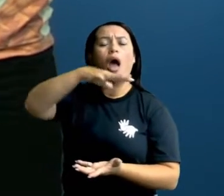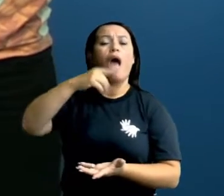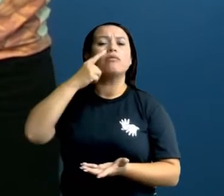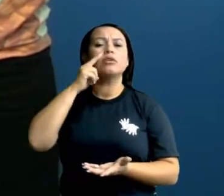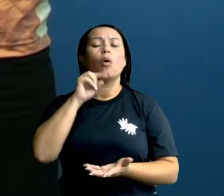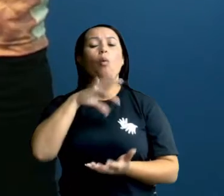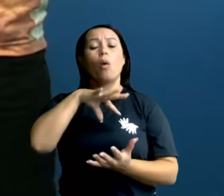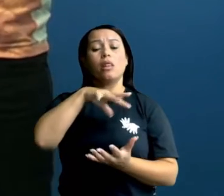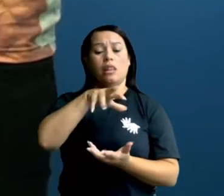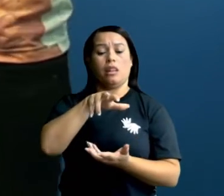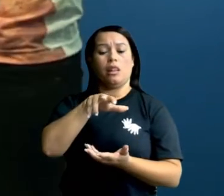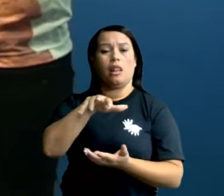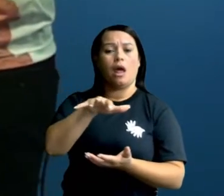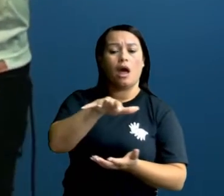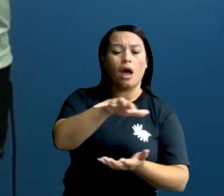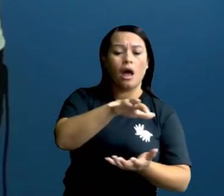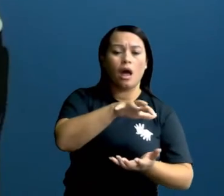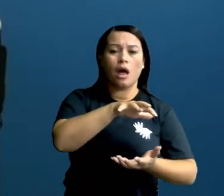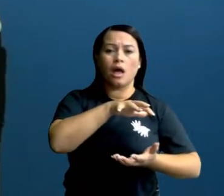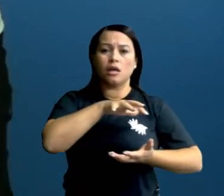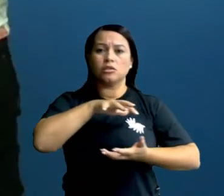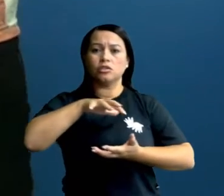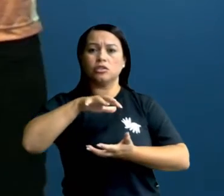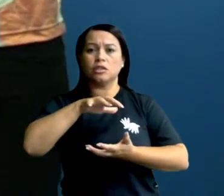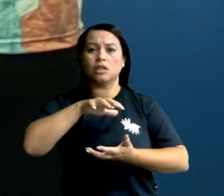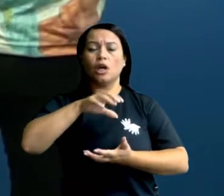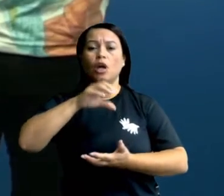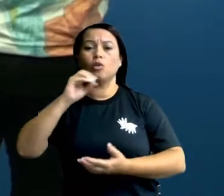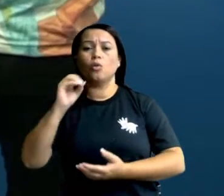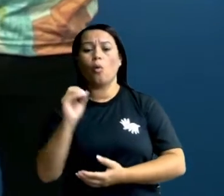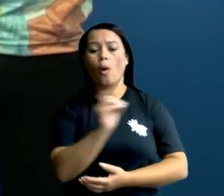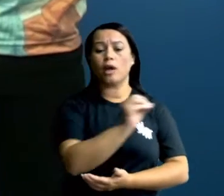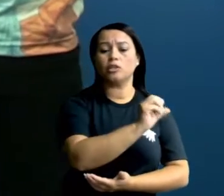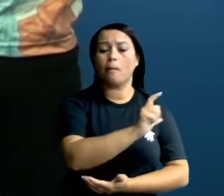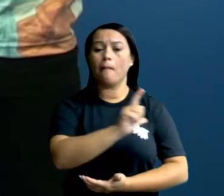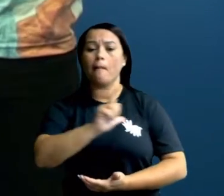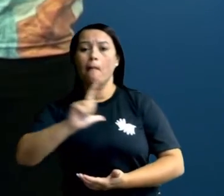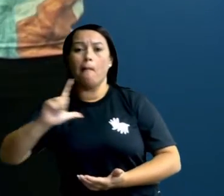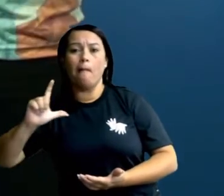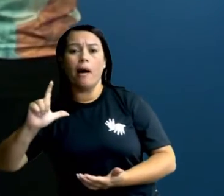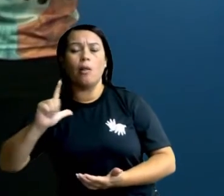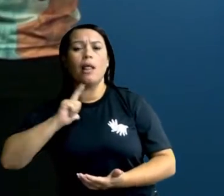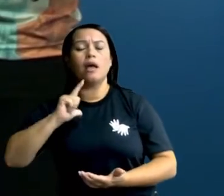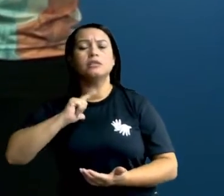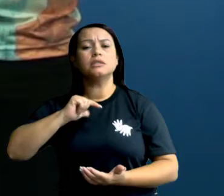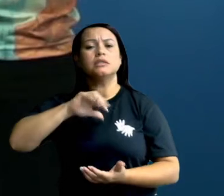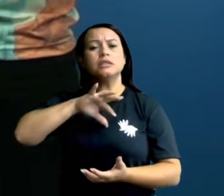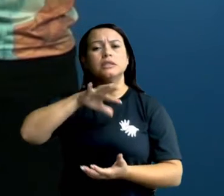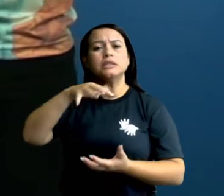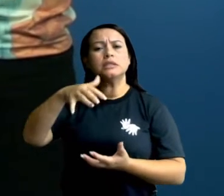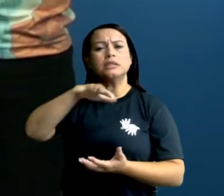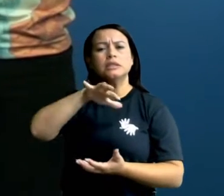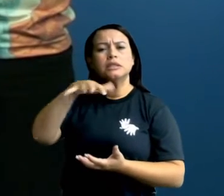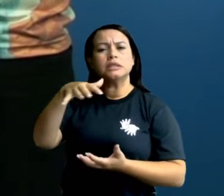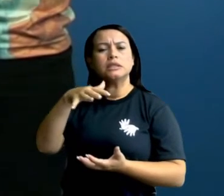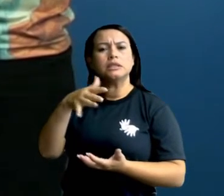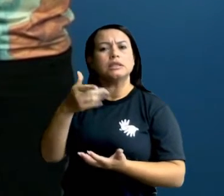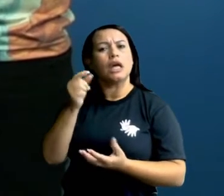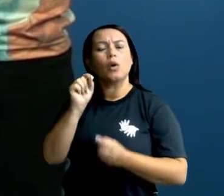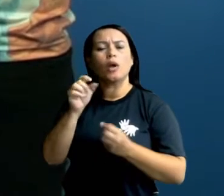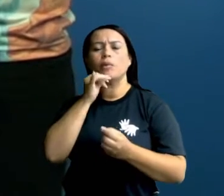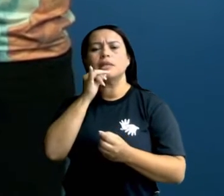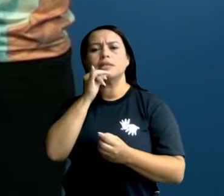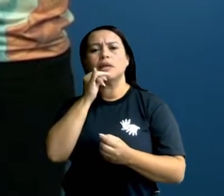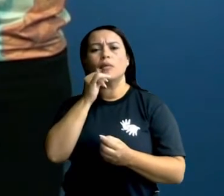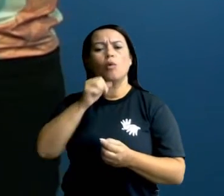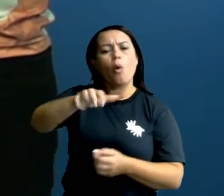quando a Terra gira naquele movimento de oeste para leste, os corpos que estão sobre a superfície, né, que não estão grudados a ela, assim, vamos dizer, como a